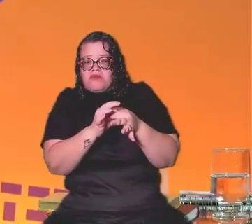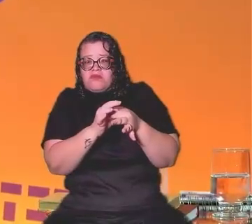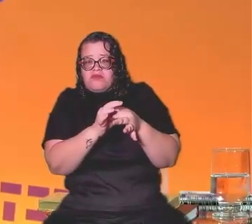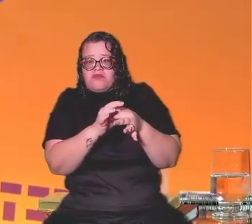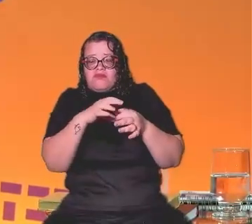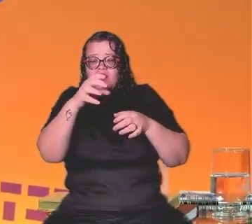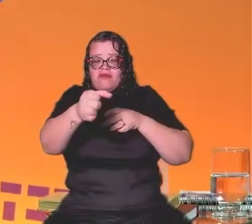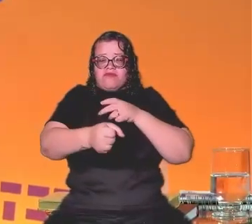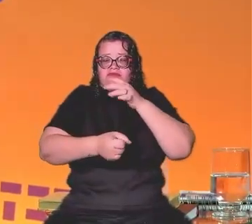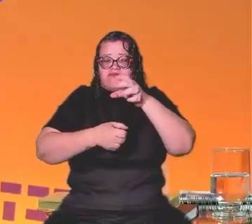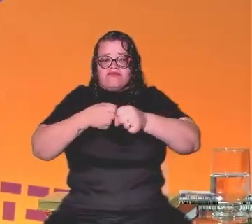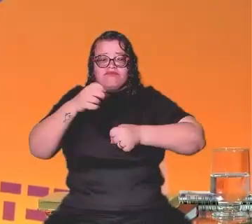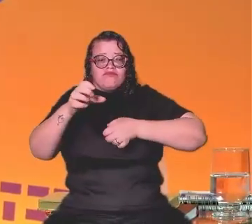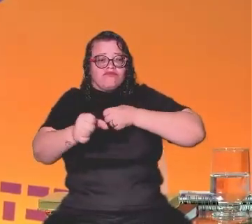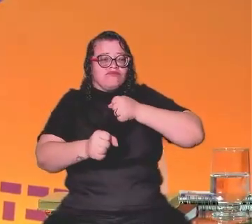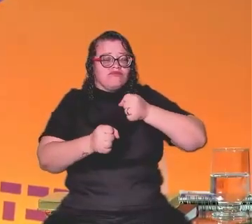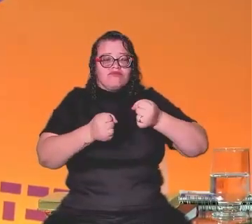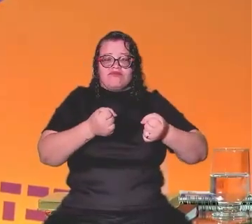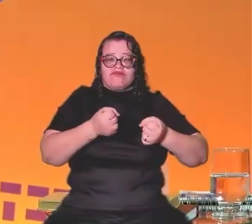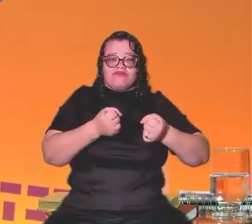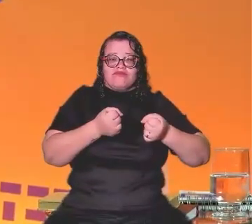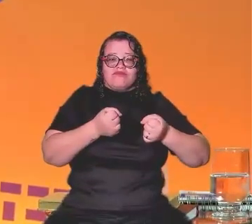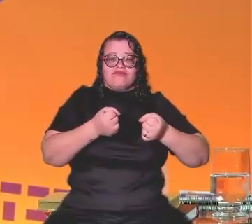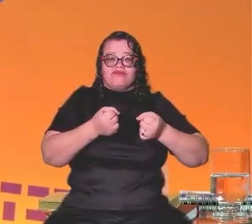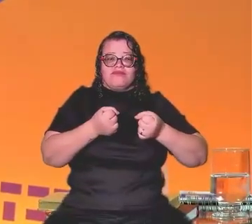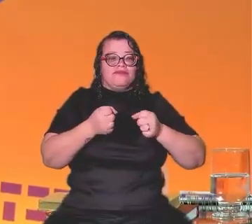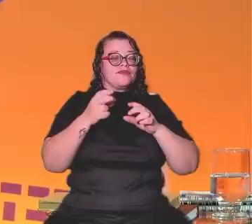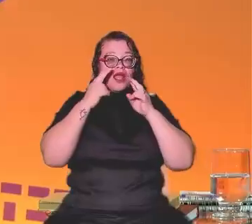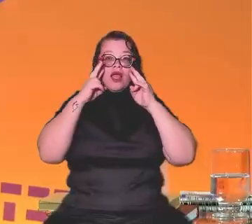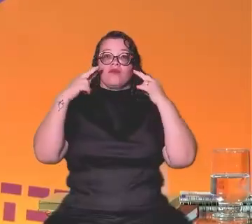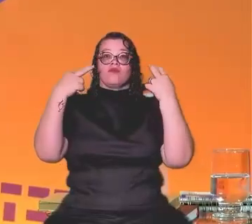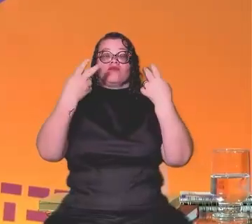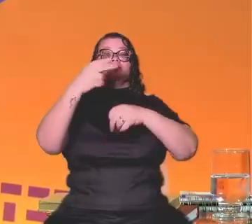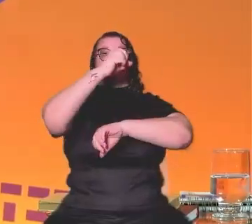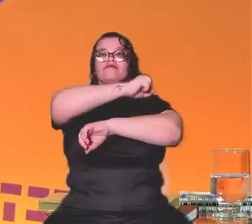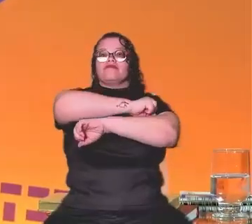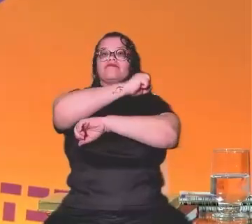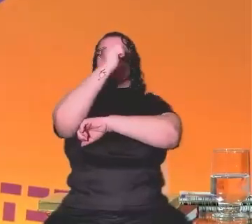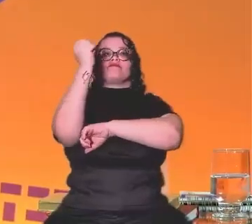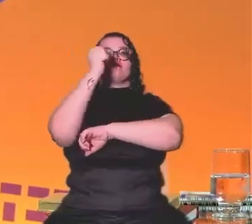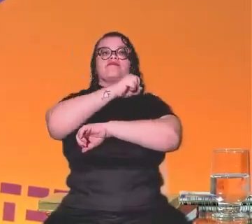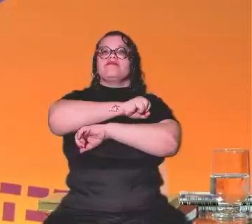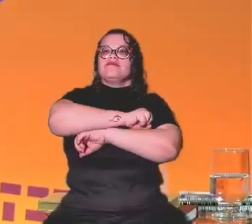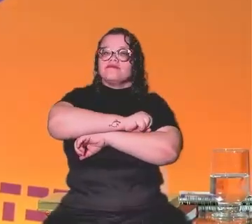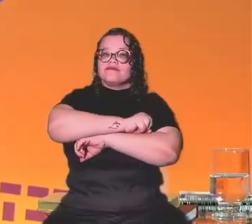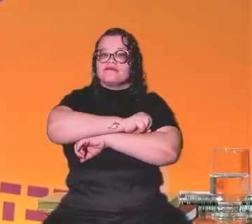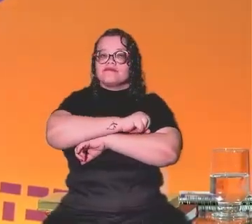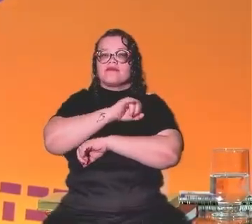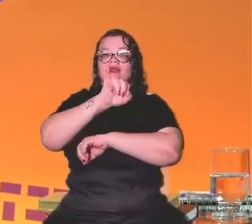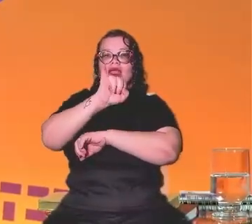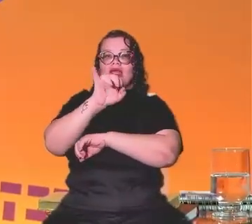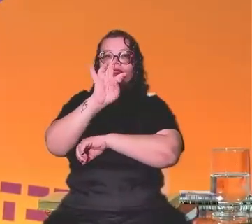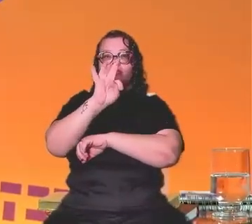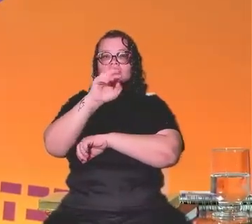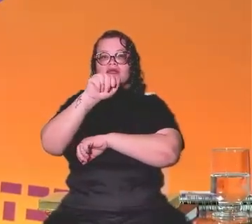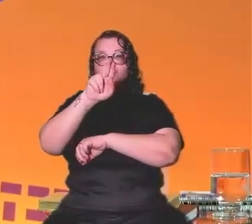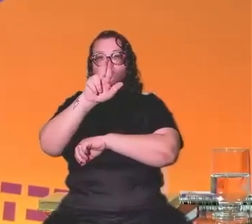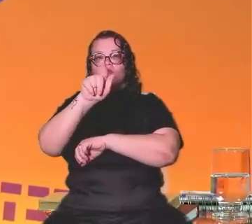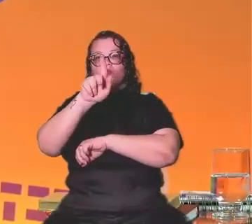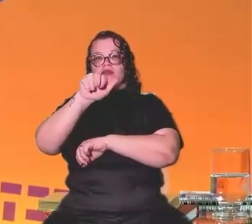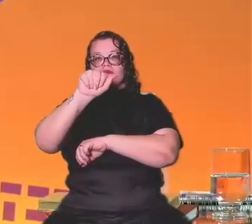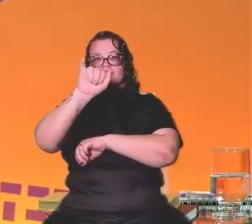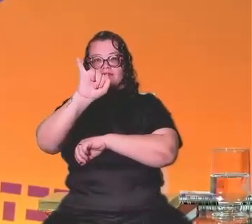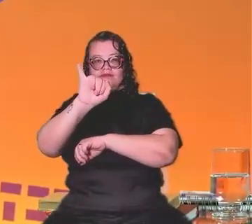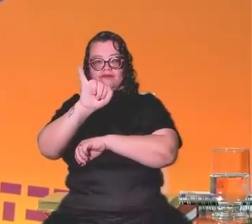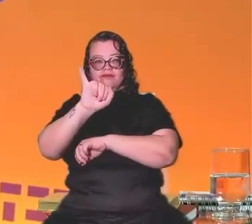corda fraternizante. É espetáculo para se ver da janela dos moradores de Itaguaí. Assistentes ribeirinhos